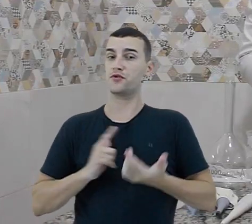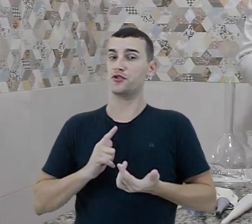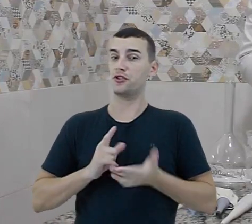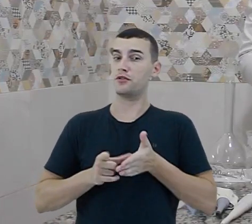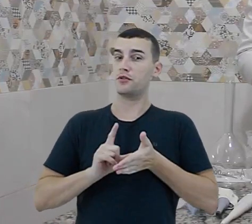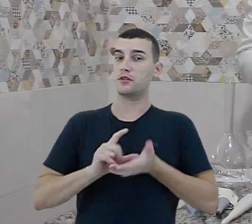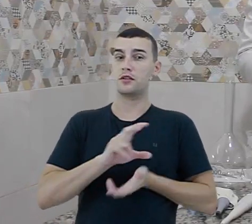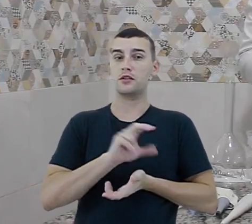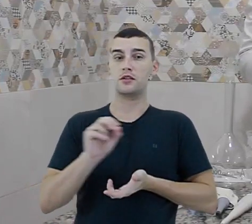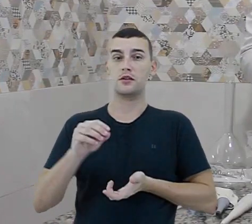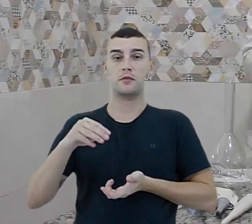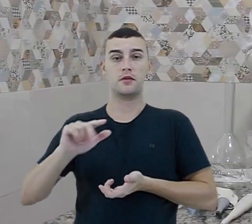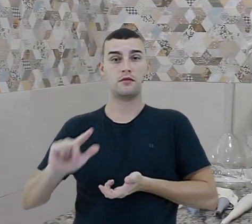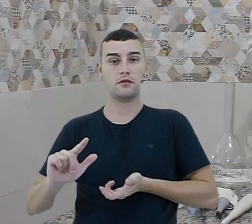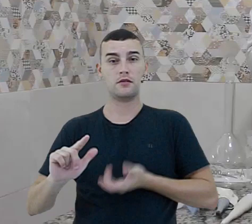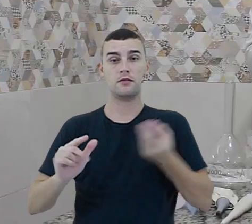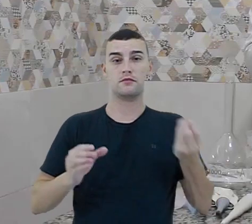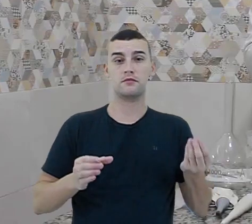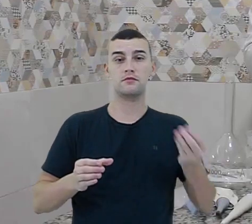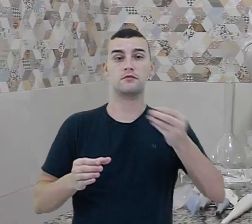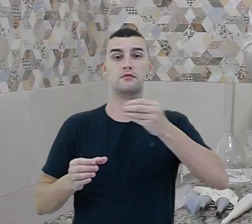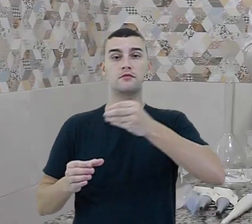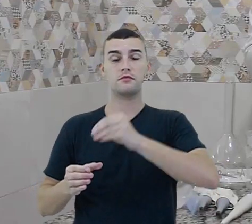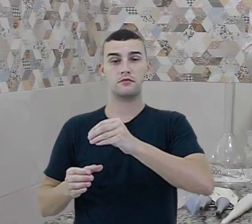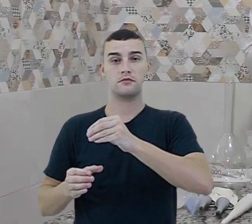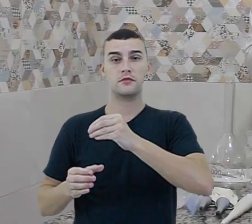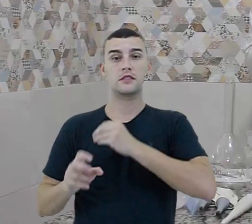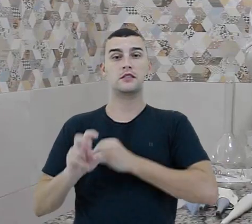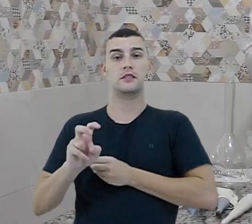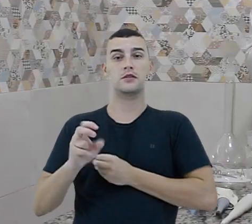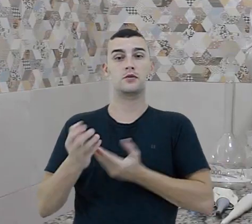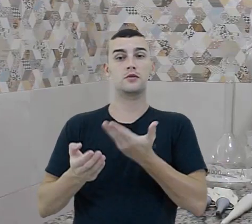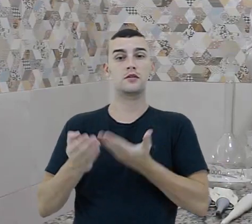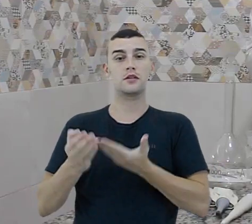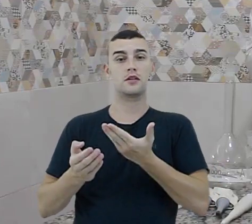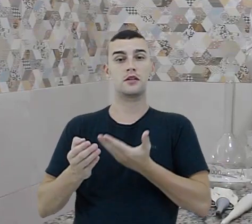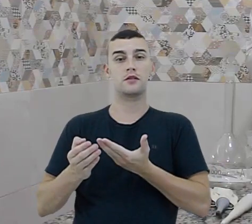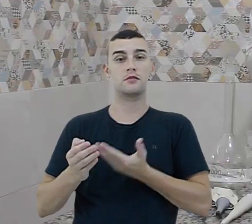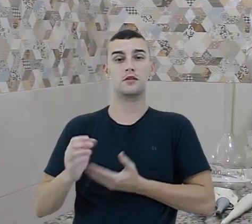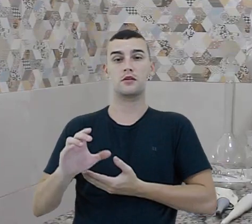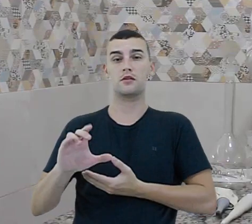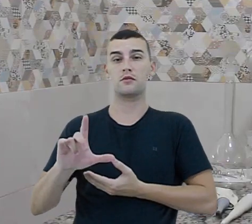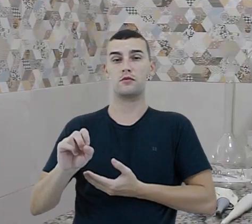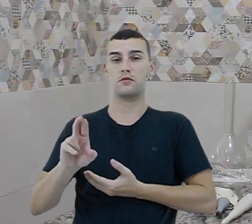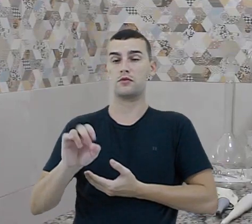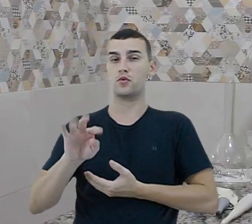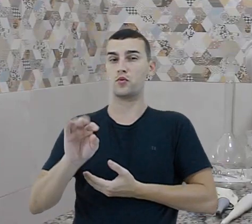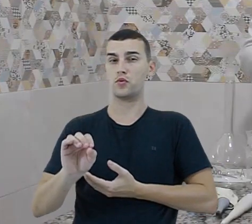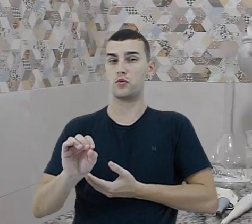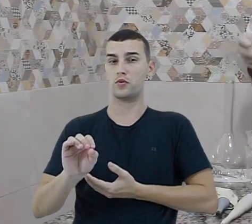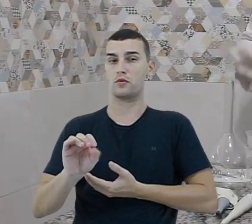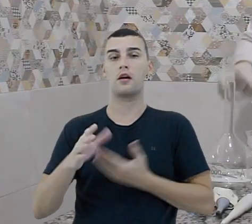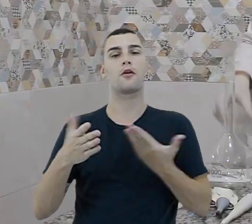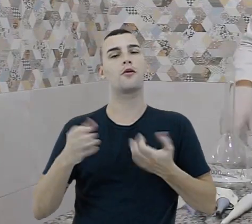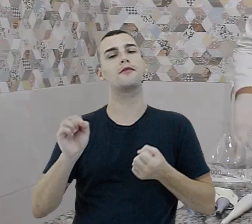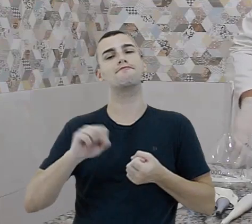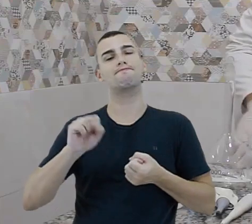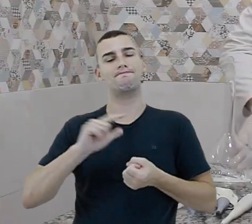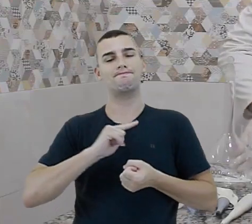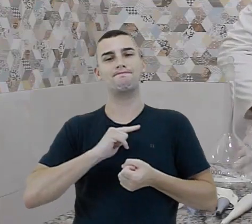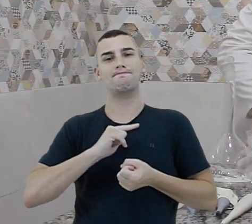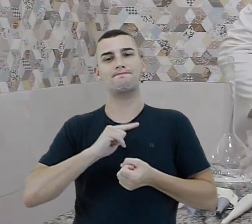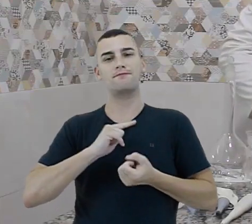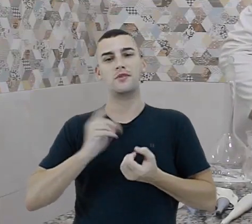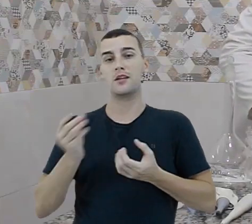500 ml, coloquei 5 gramas do cloreto de sódio e agora eu tenho a minha solução